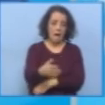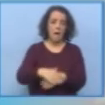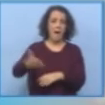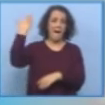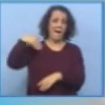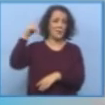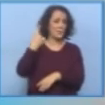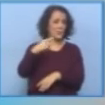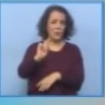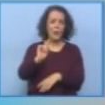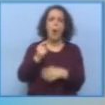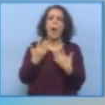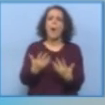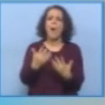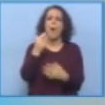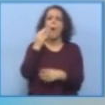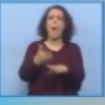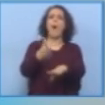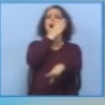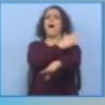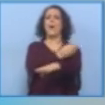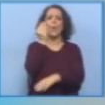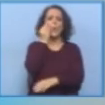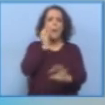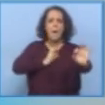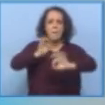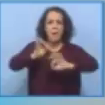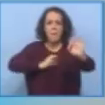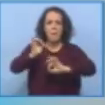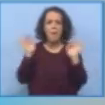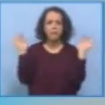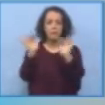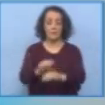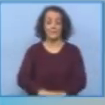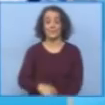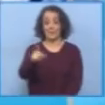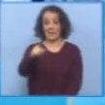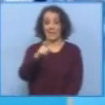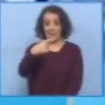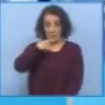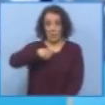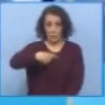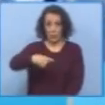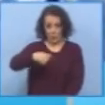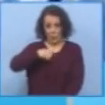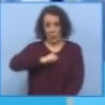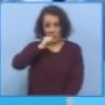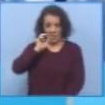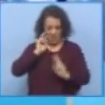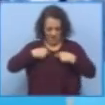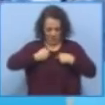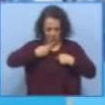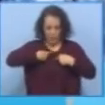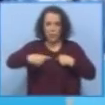a preparação, a logística numa Jornadas da Juventude? Isso é uma pergunta que eu me faço a mim mesmo, porque eu também já não